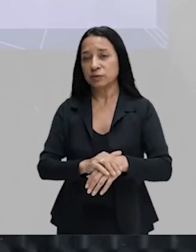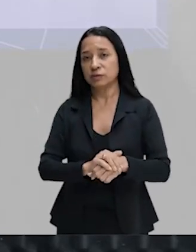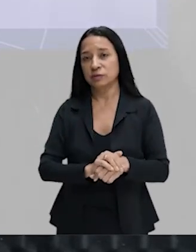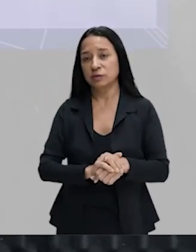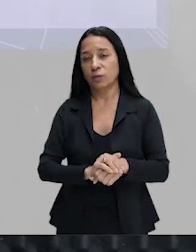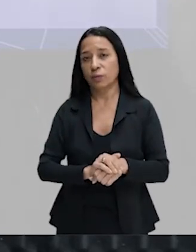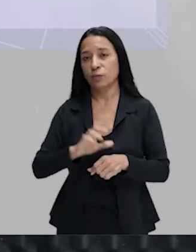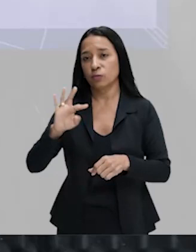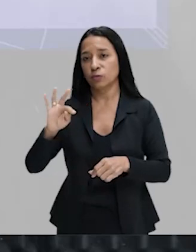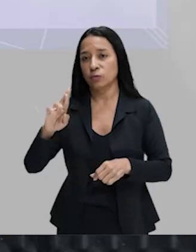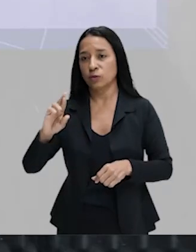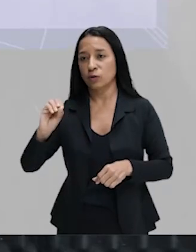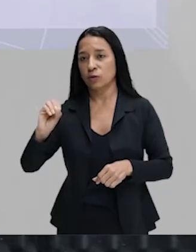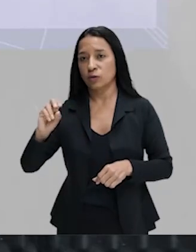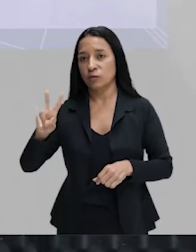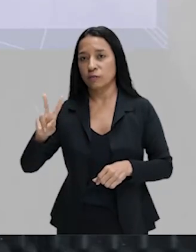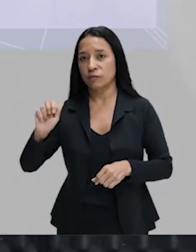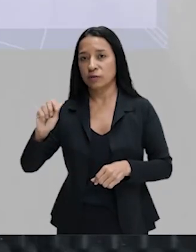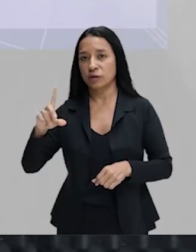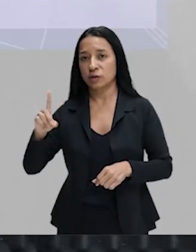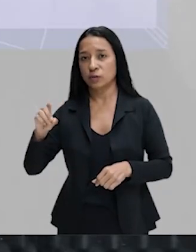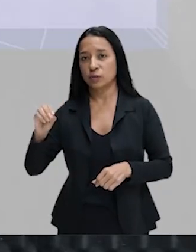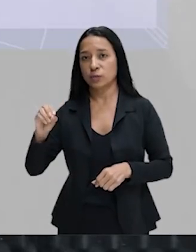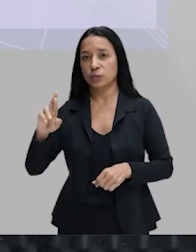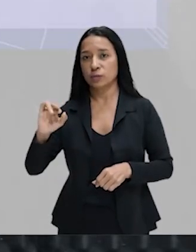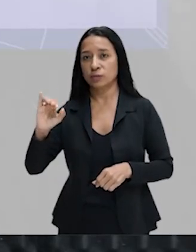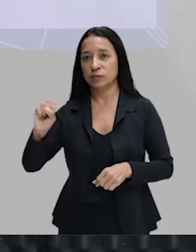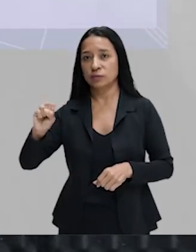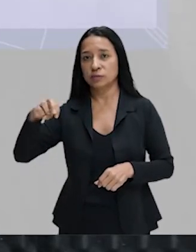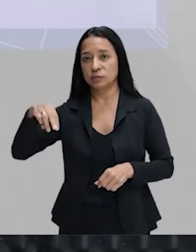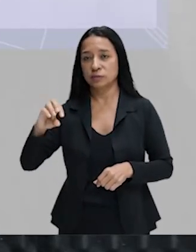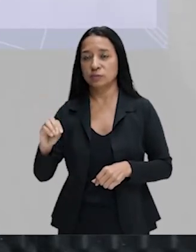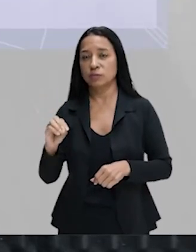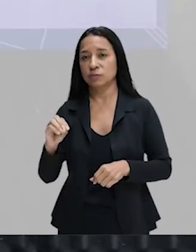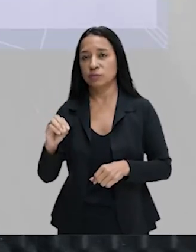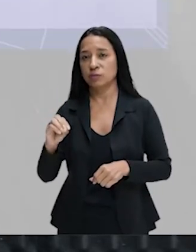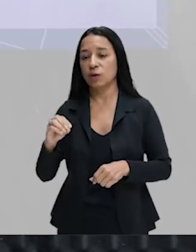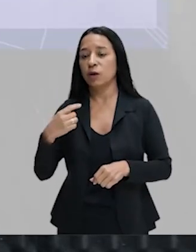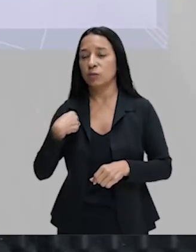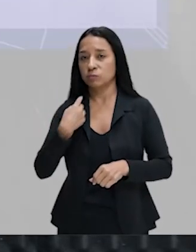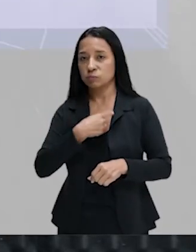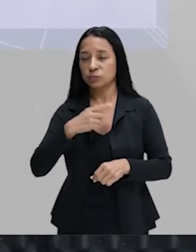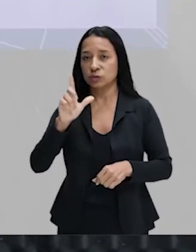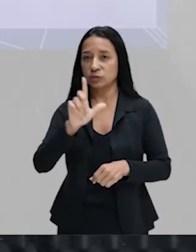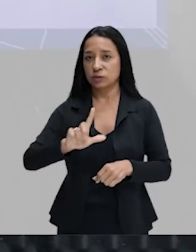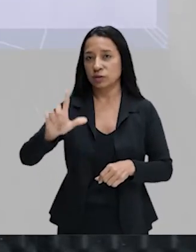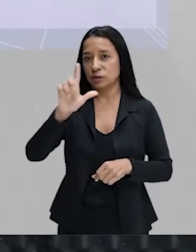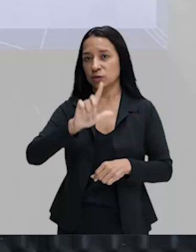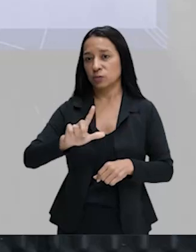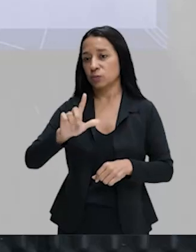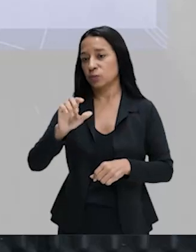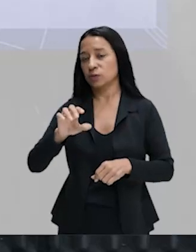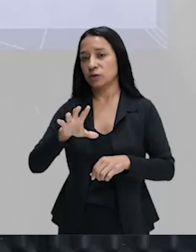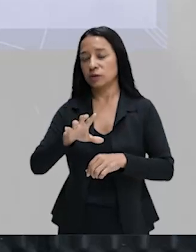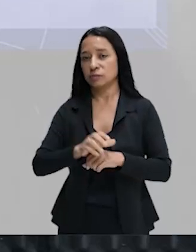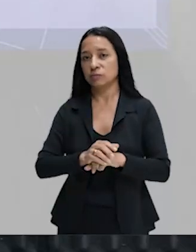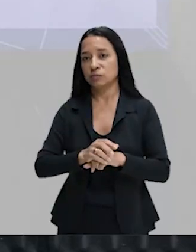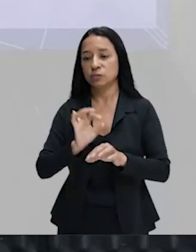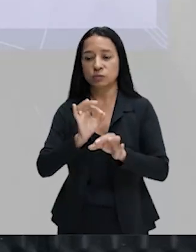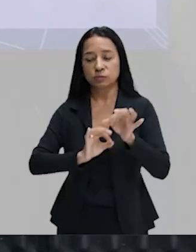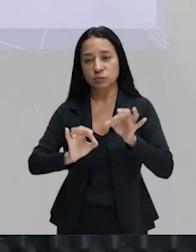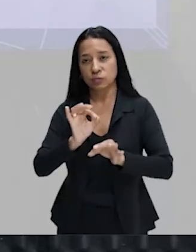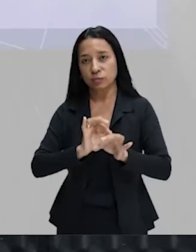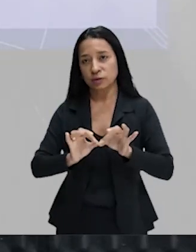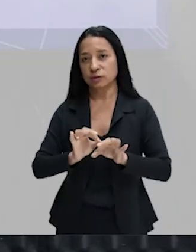nossa literatura começa com a literatura de informação, né, pulando lá para o 1500. Depois vem o seiscentismo,